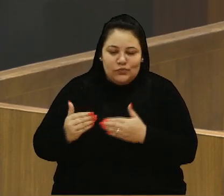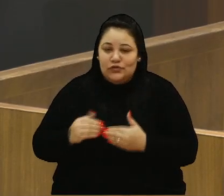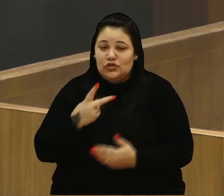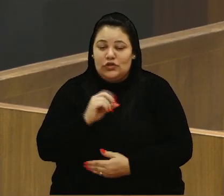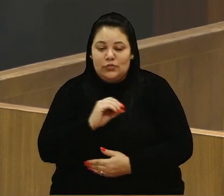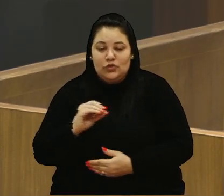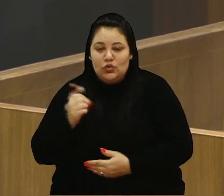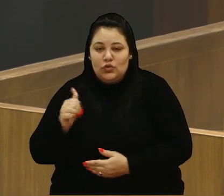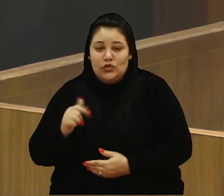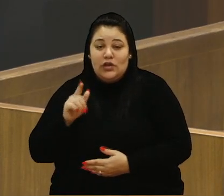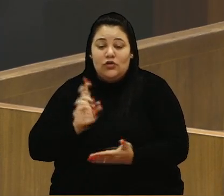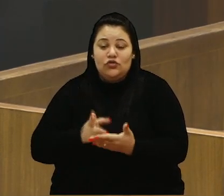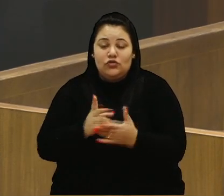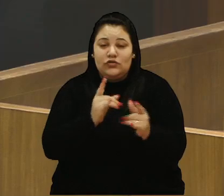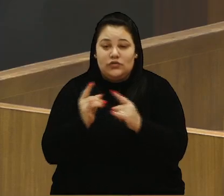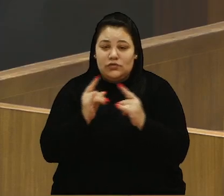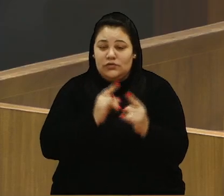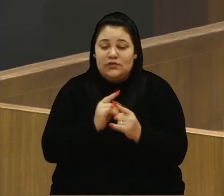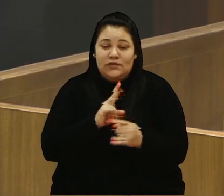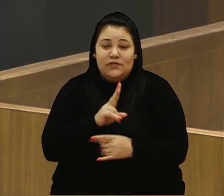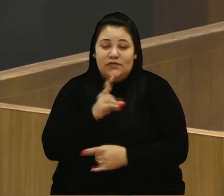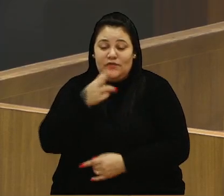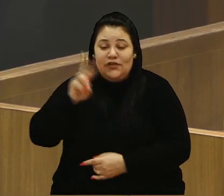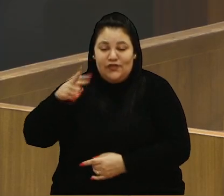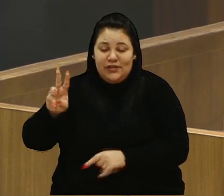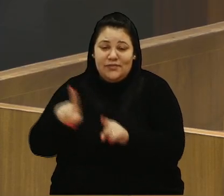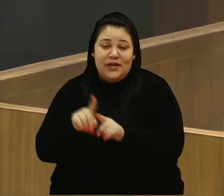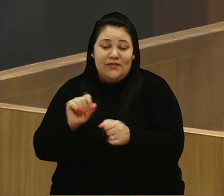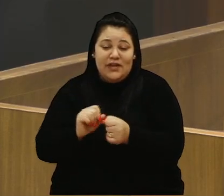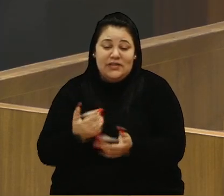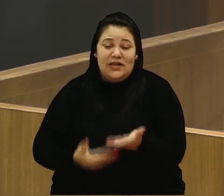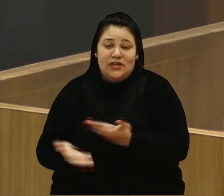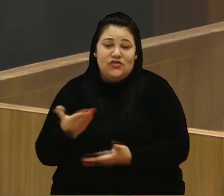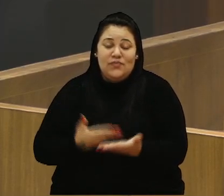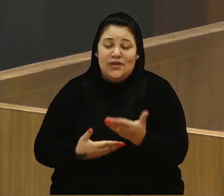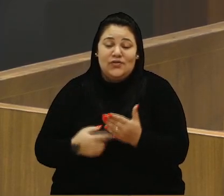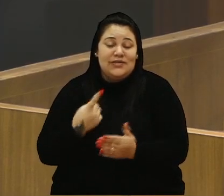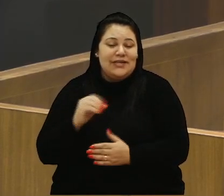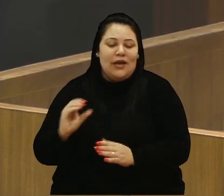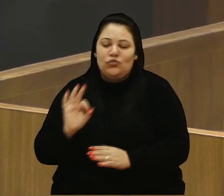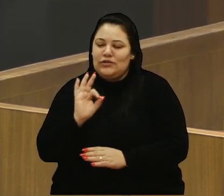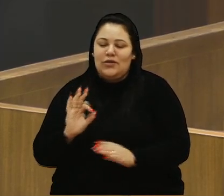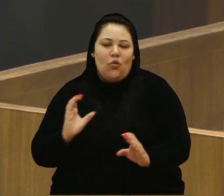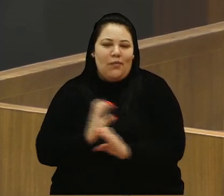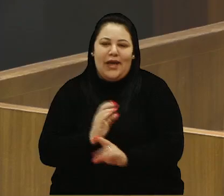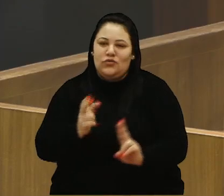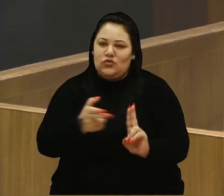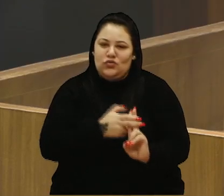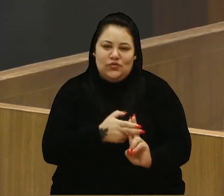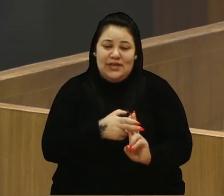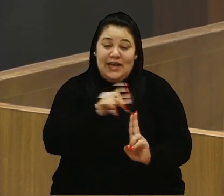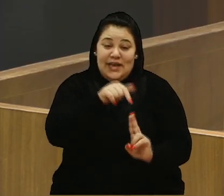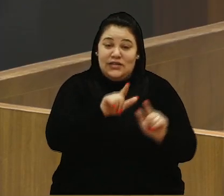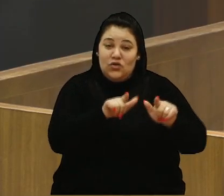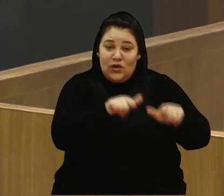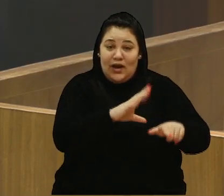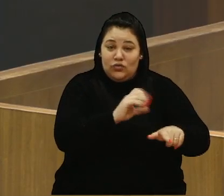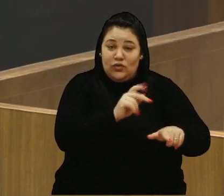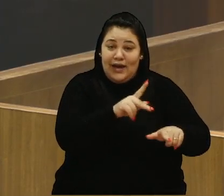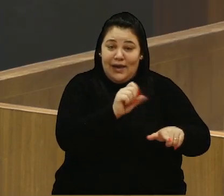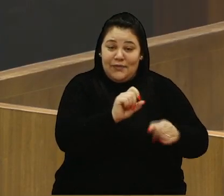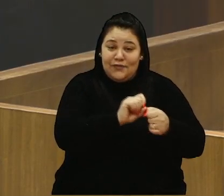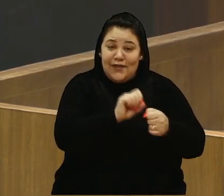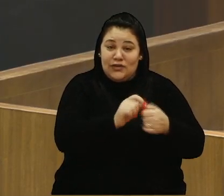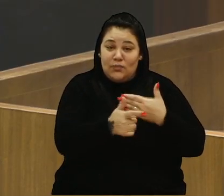pela Associação Cultural e Científica Vive Ramos, prestando atendimento 100% pelo SUS. Unidades como o CAPS Amanhã, que desempenham um papel fundamental no atendimento